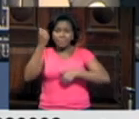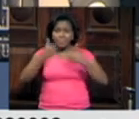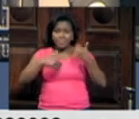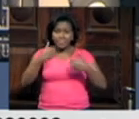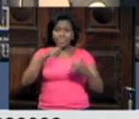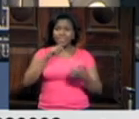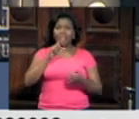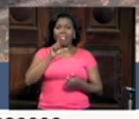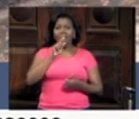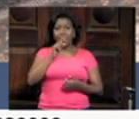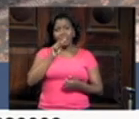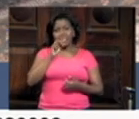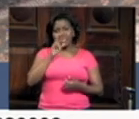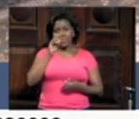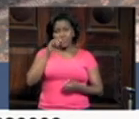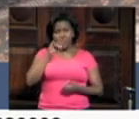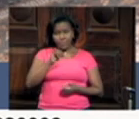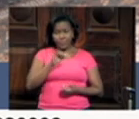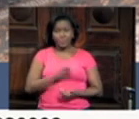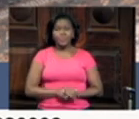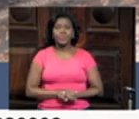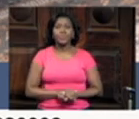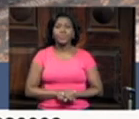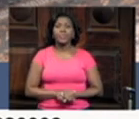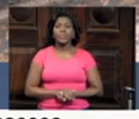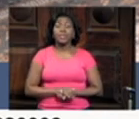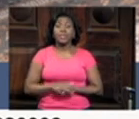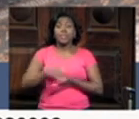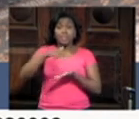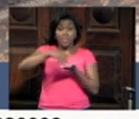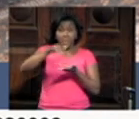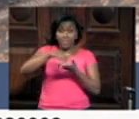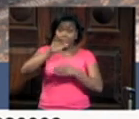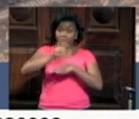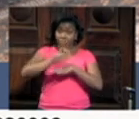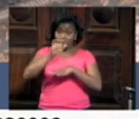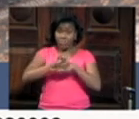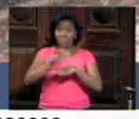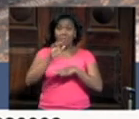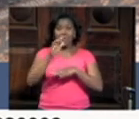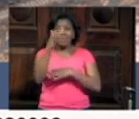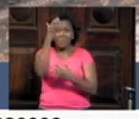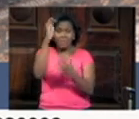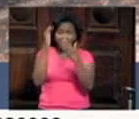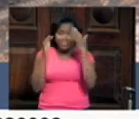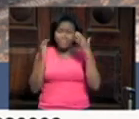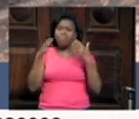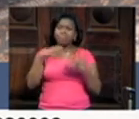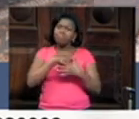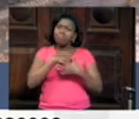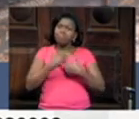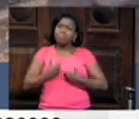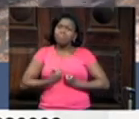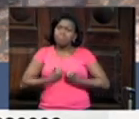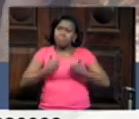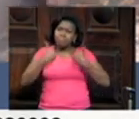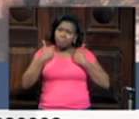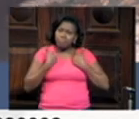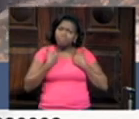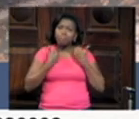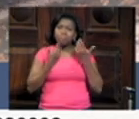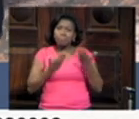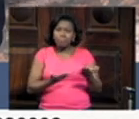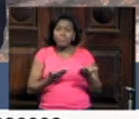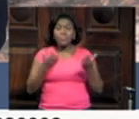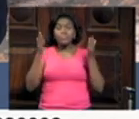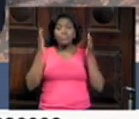André Lazzaroni, desculpa. André Correia, secretário estadual do Ambiente, é nosso colega. Me dá muito orgulho toda vez que me chamam de André Correia. Fico